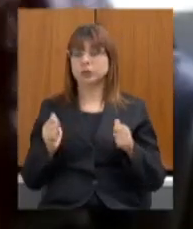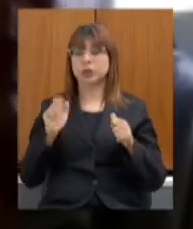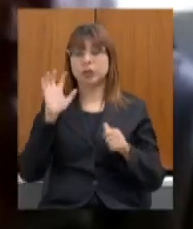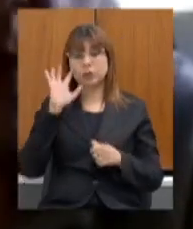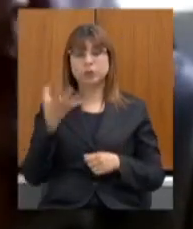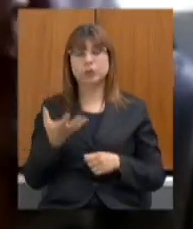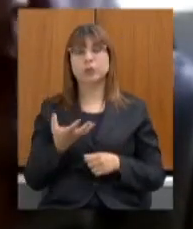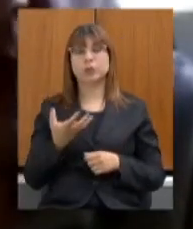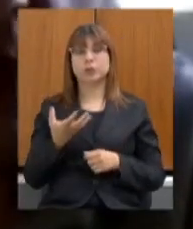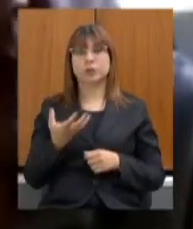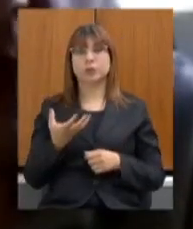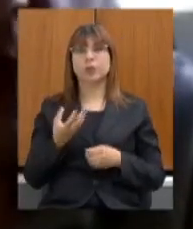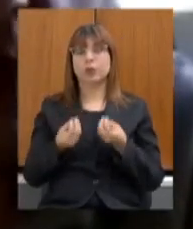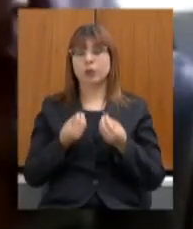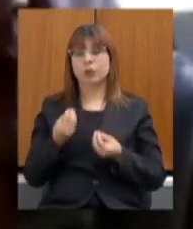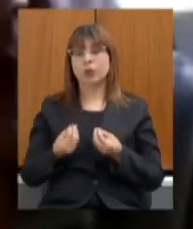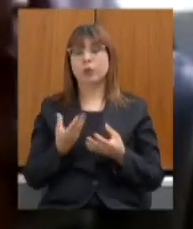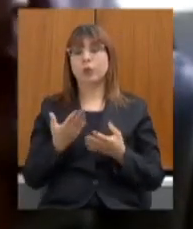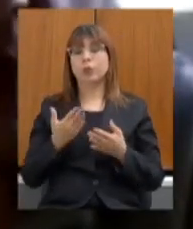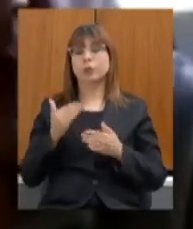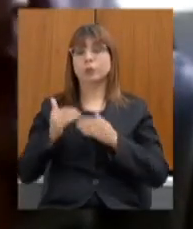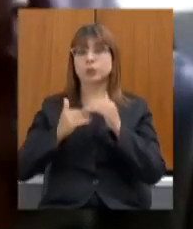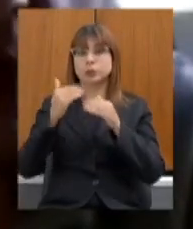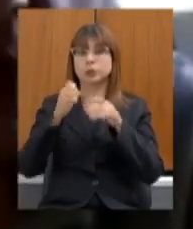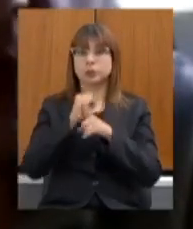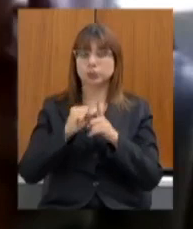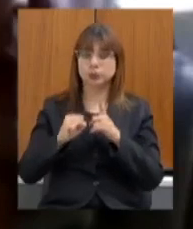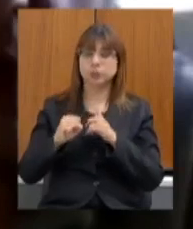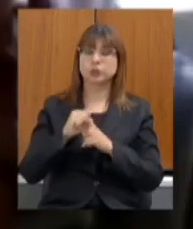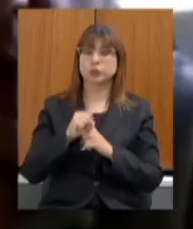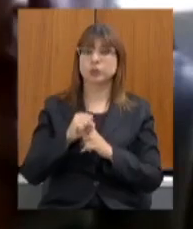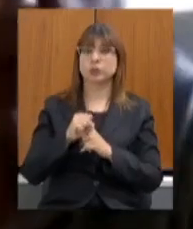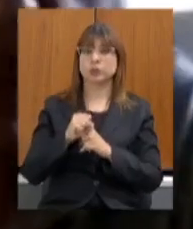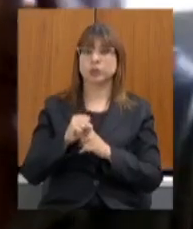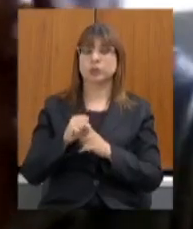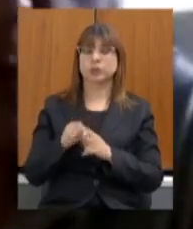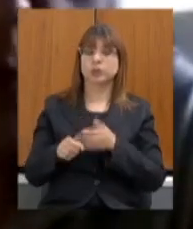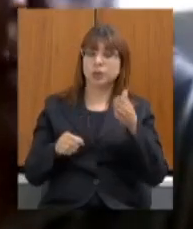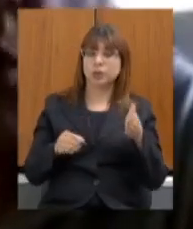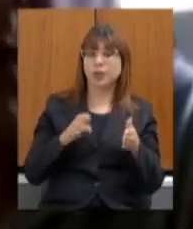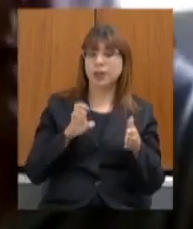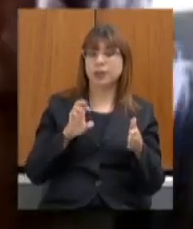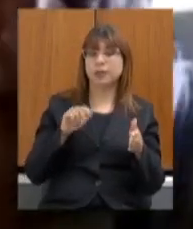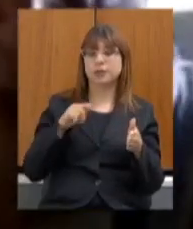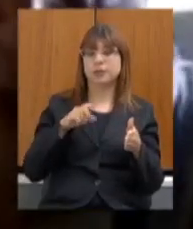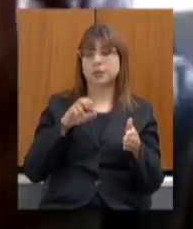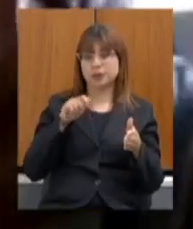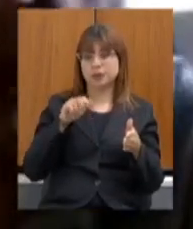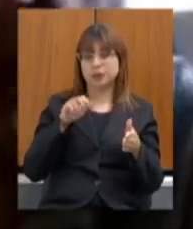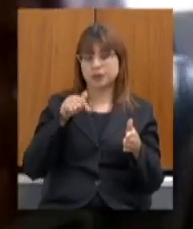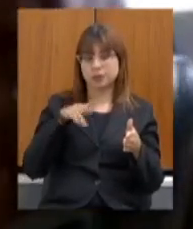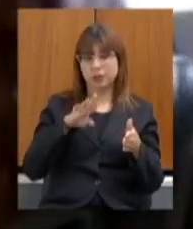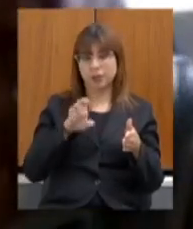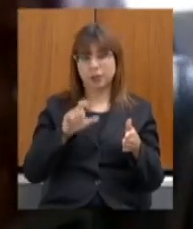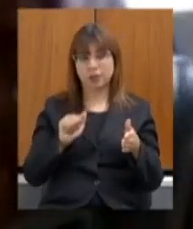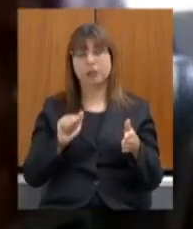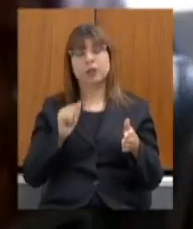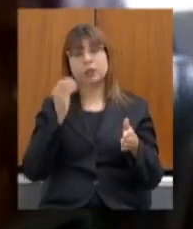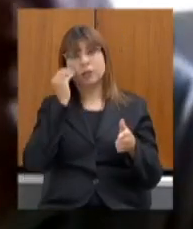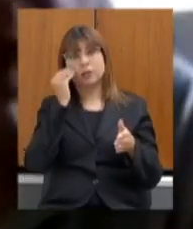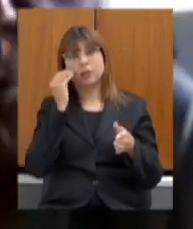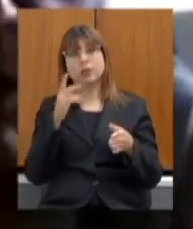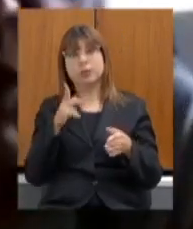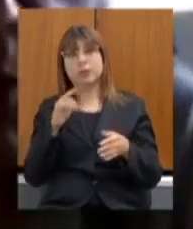mudança do modo de produção e o avanço social que a esquerda propõe, o PT tenta fazer e eu